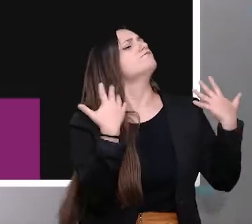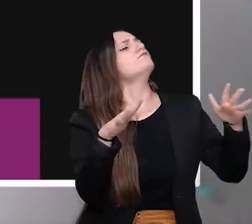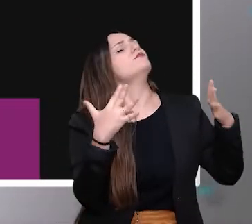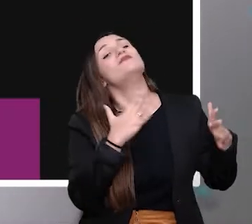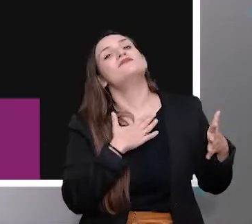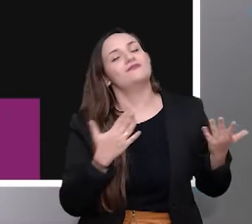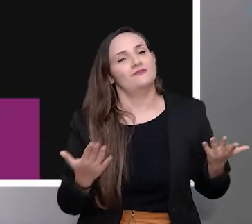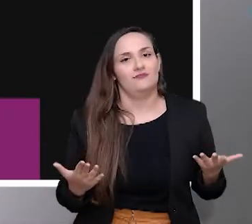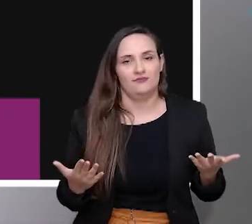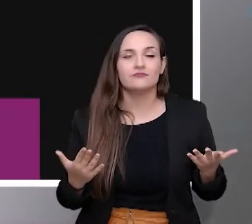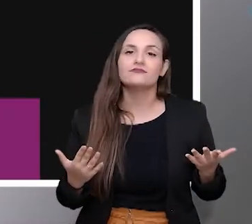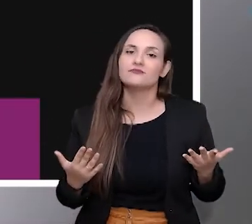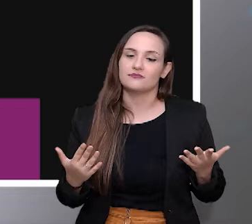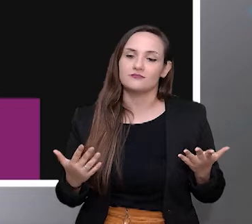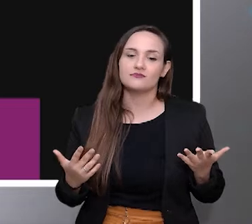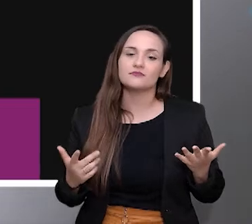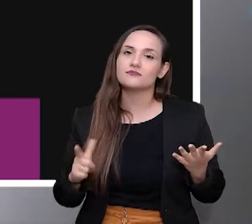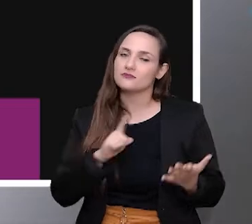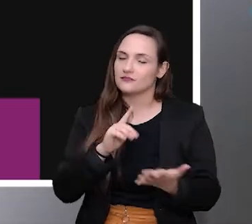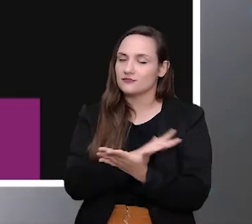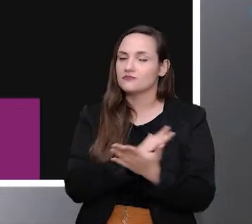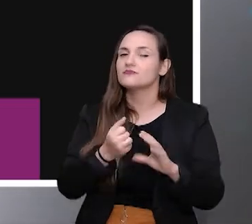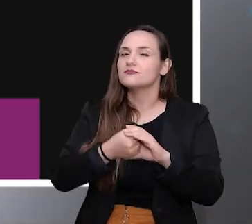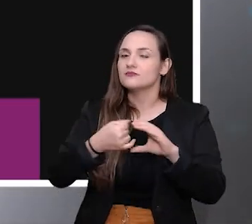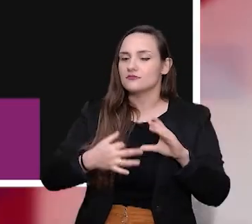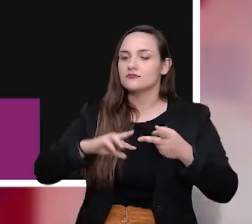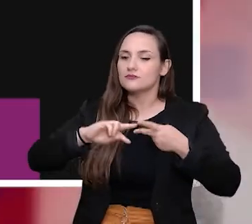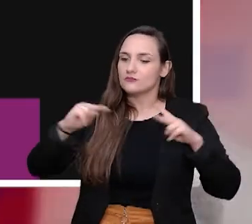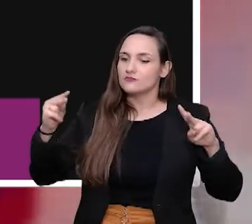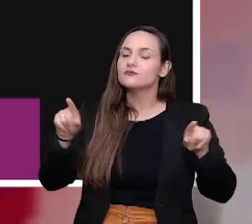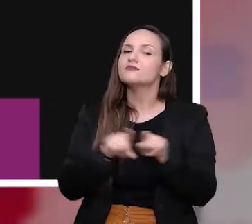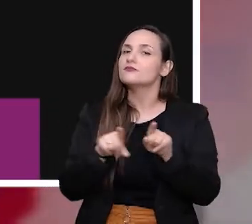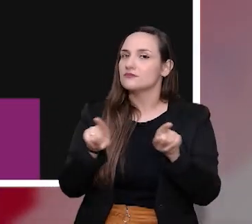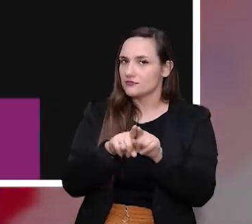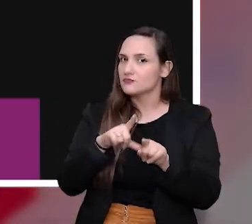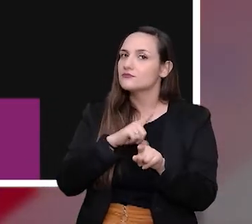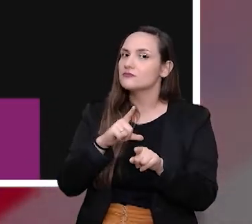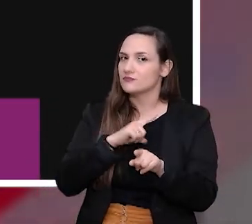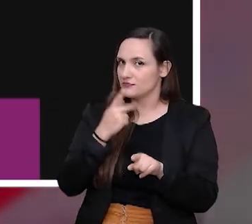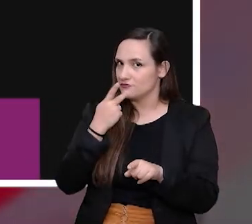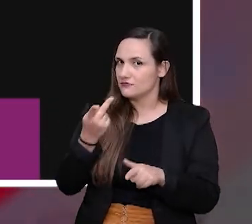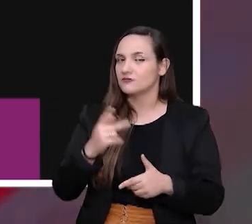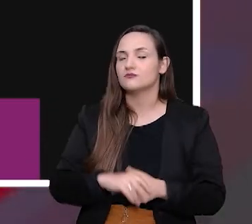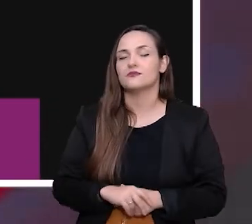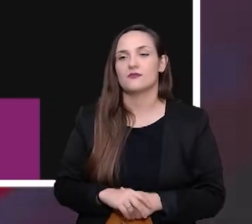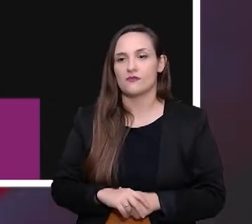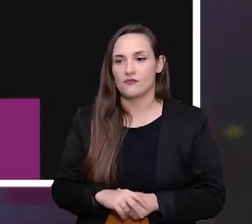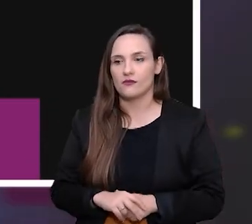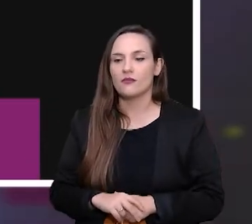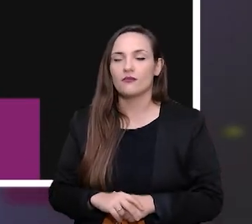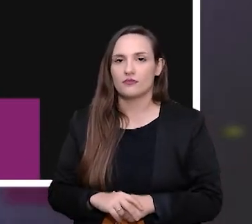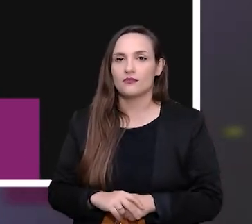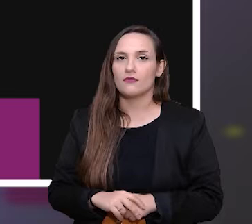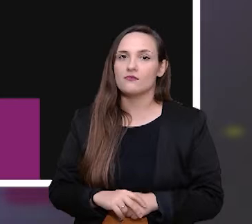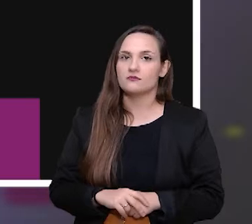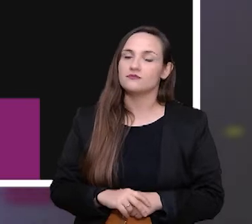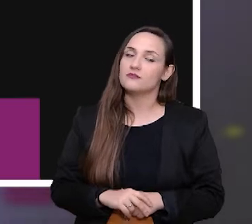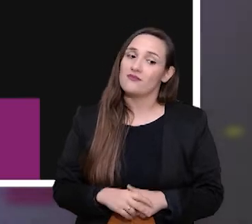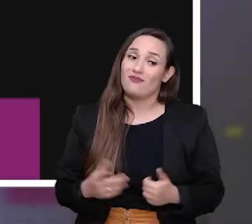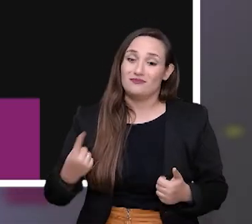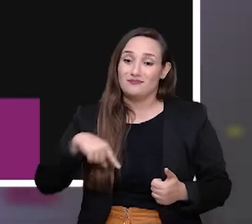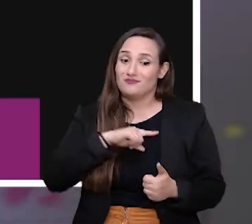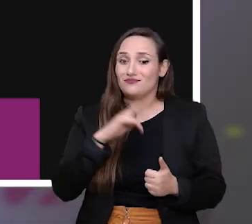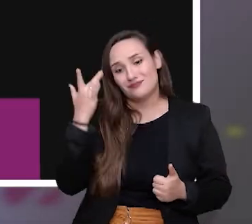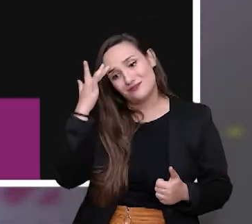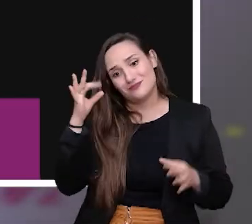características hereditárias, né, que são cogitadas como também possíveis fontes de etiologia para esse transtorno.